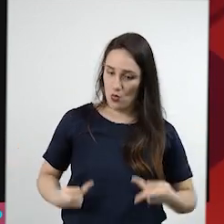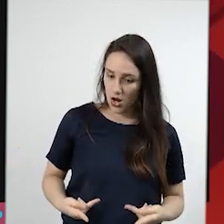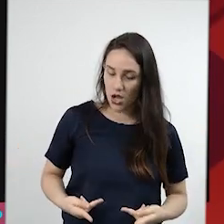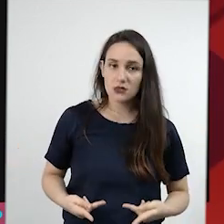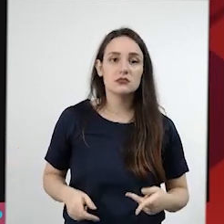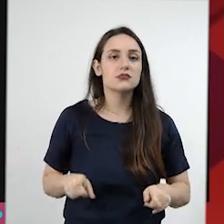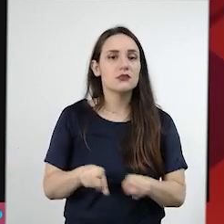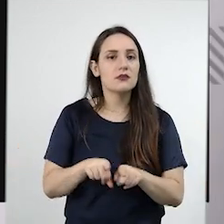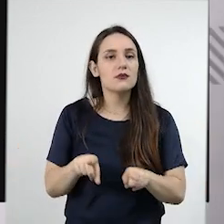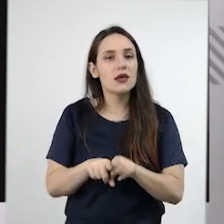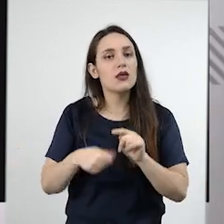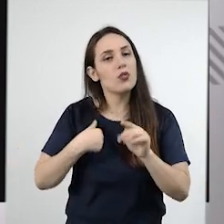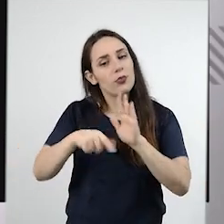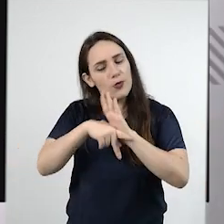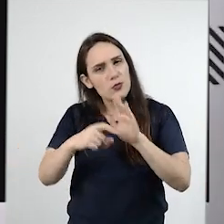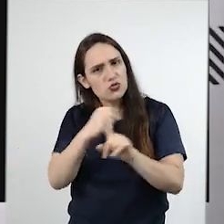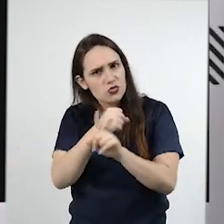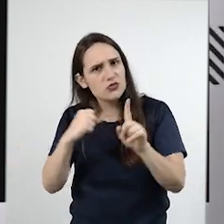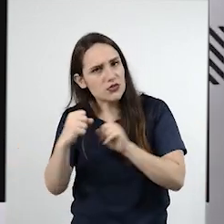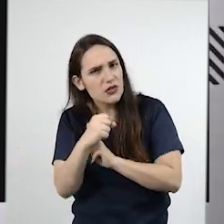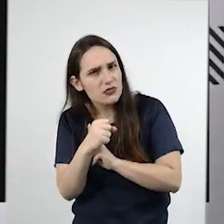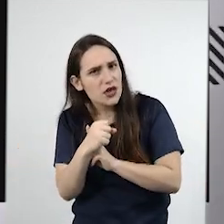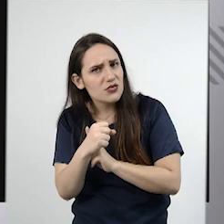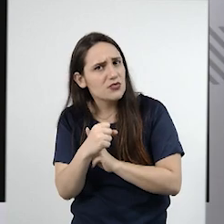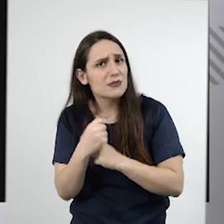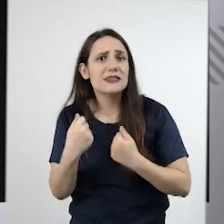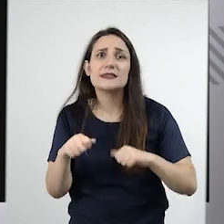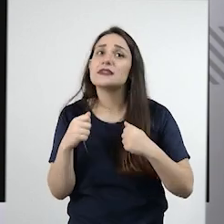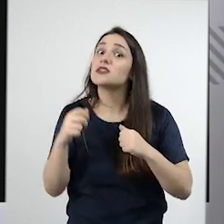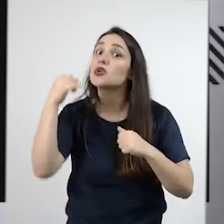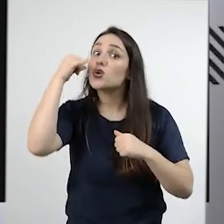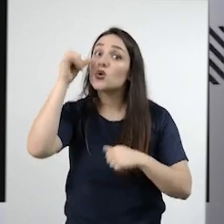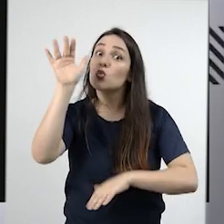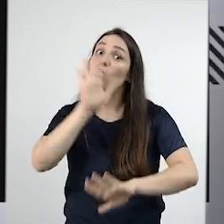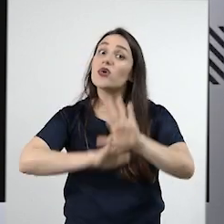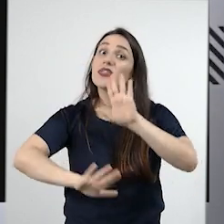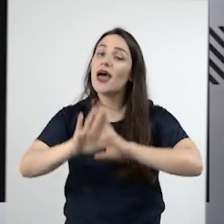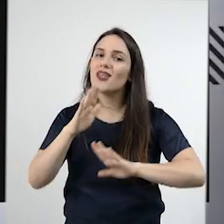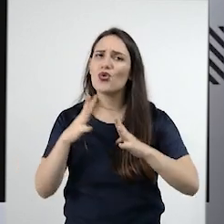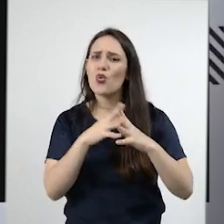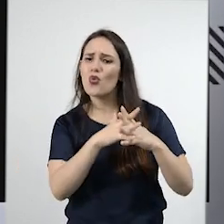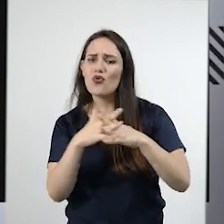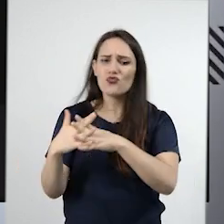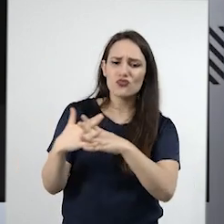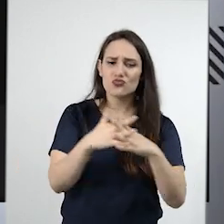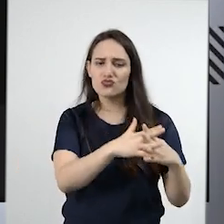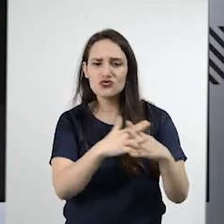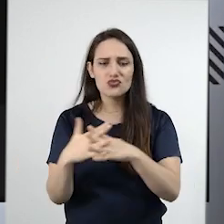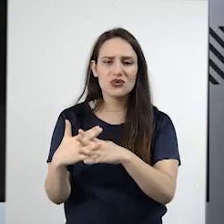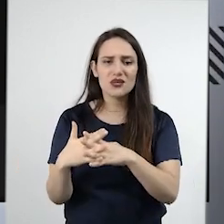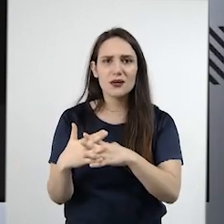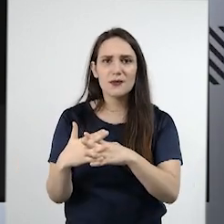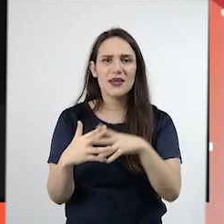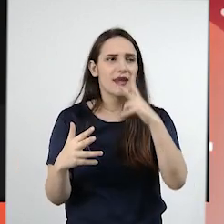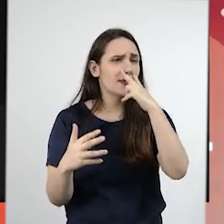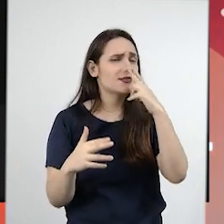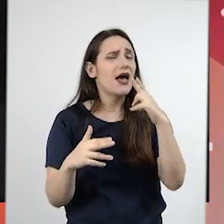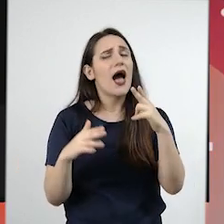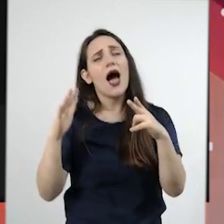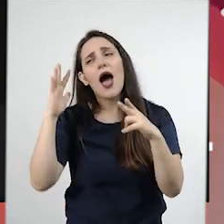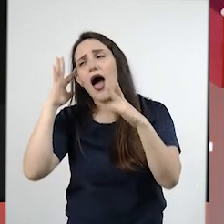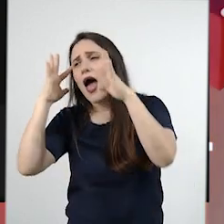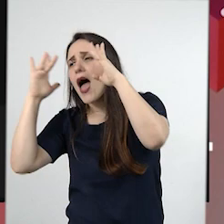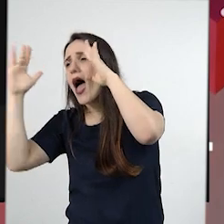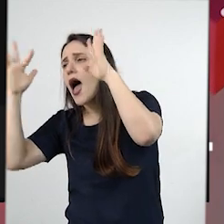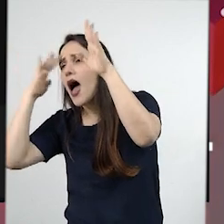uma sociedade, a gente não confunda e também não passe a perder a noção, né, do que está dentro do ambiente